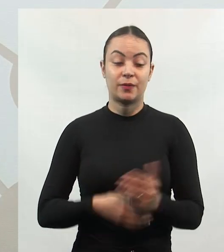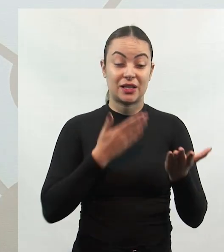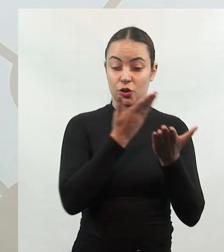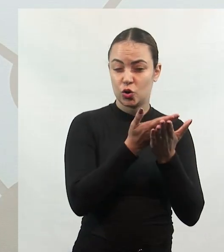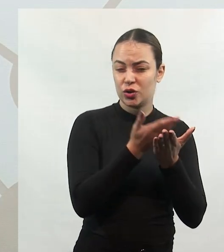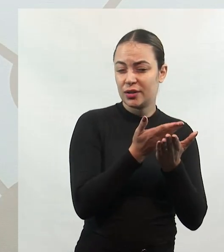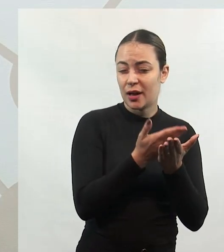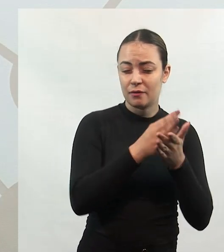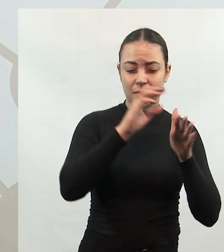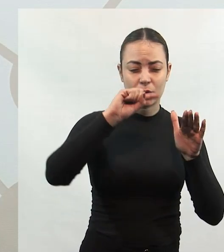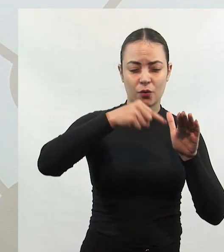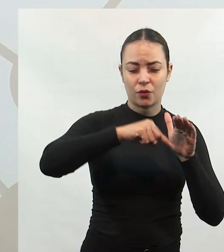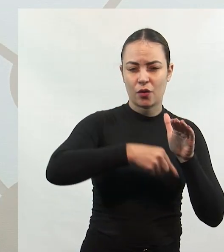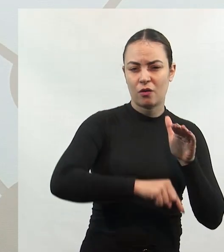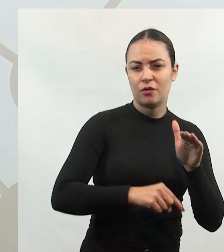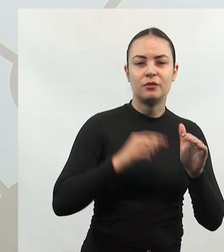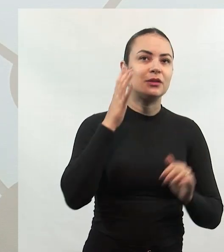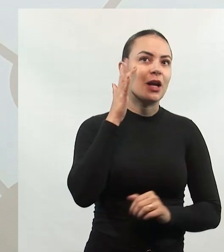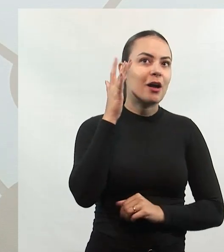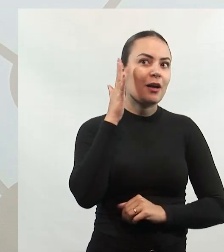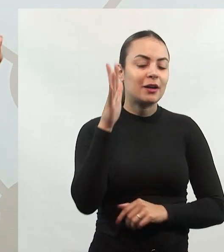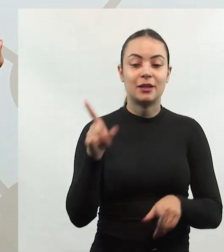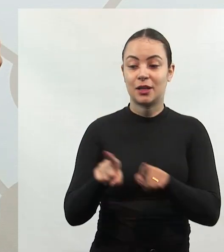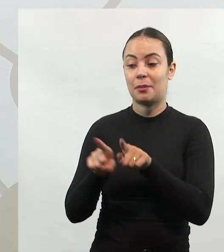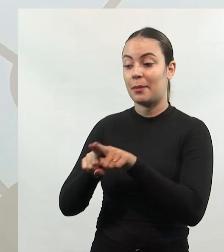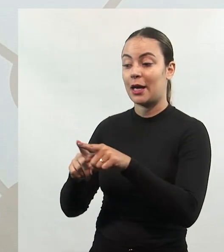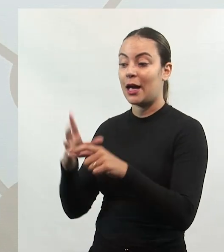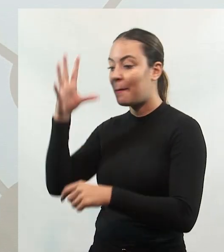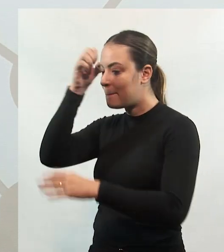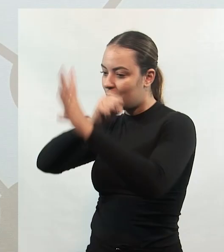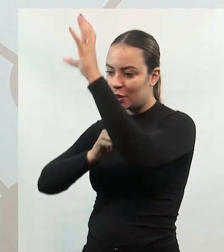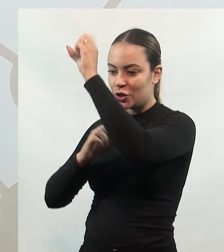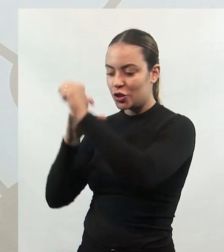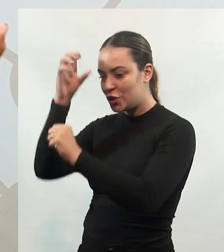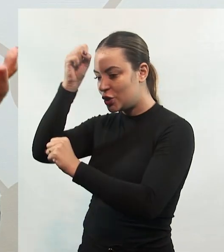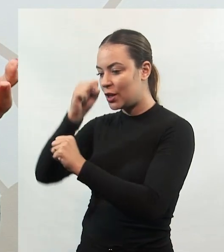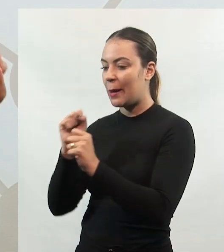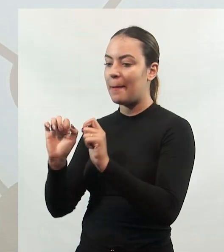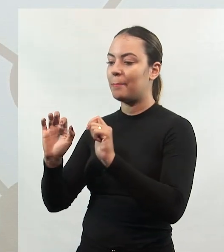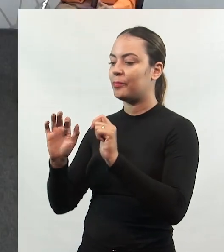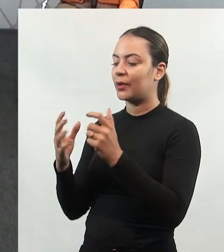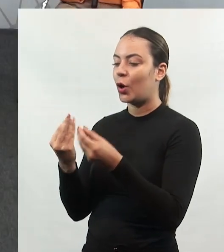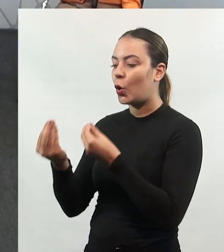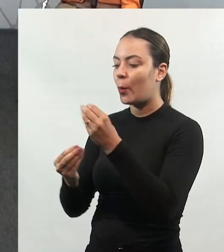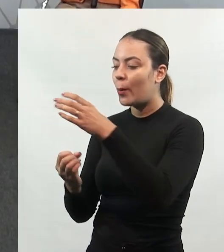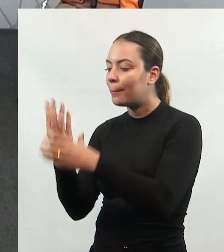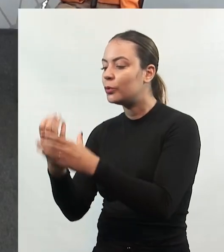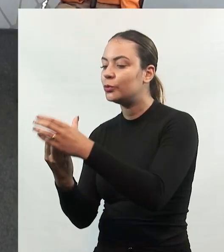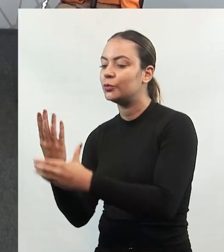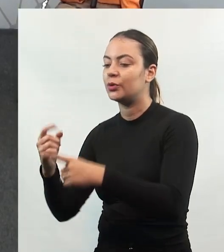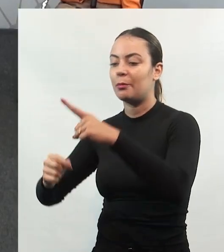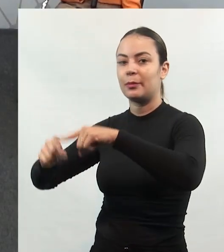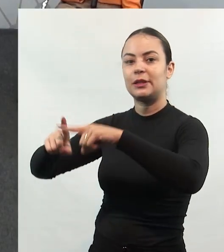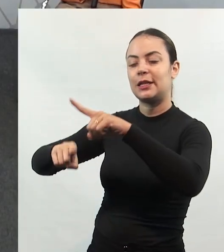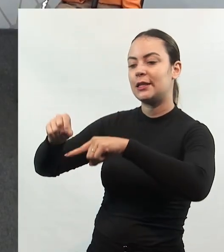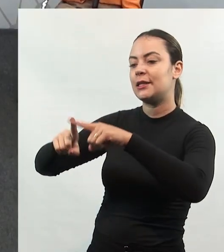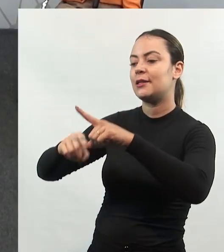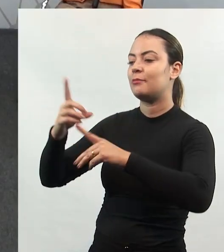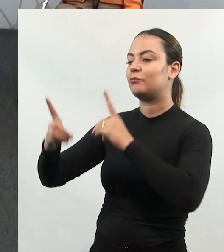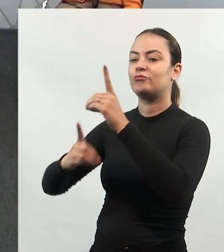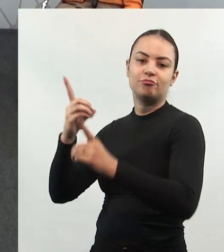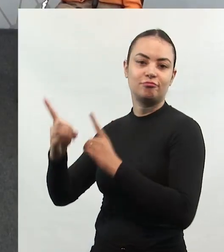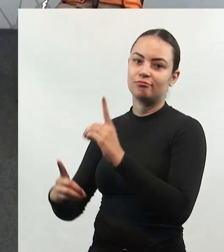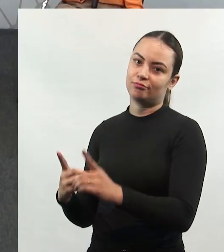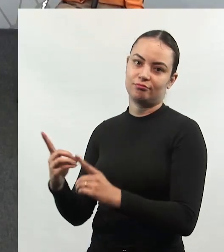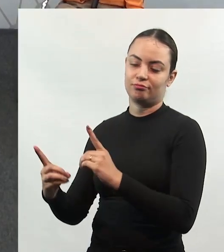preocupação também das políticas de formação de professores que virão, né? Porque quais são as que estão postas hoje para as licenciaturas, por exemplo, né?